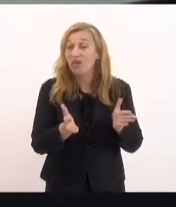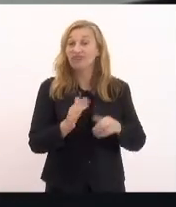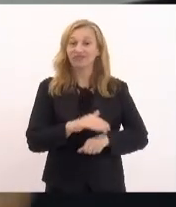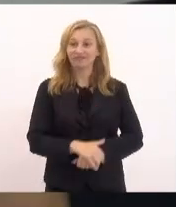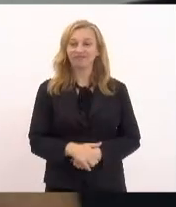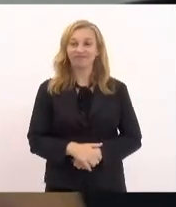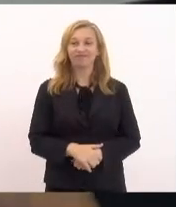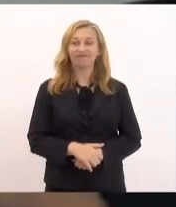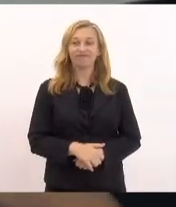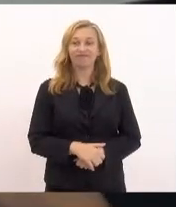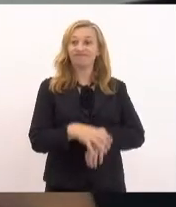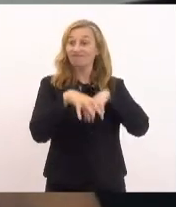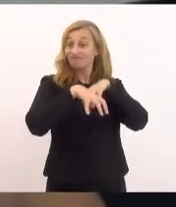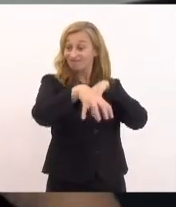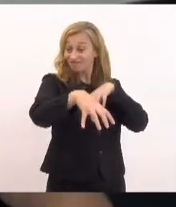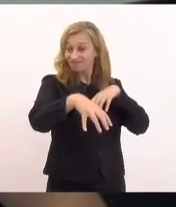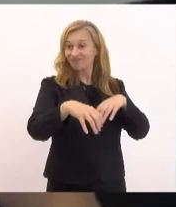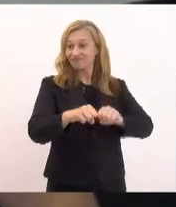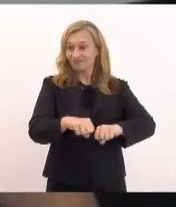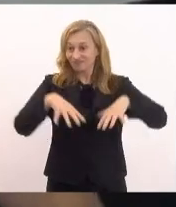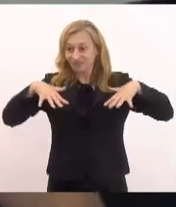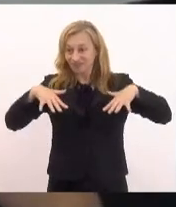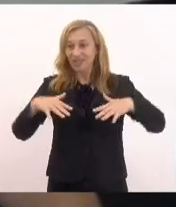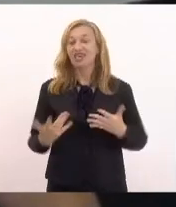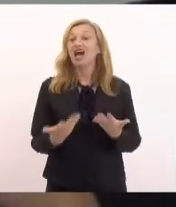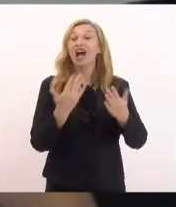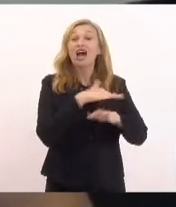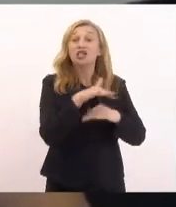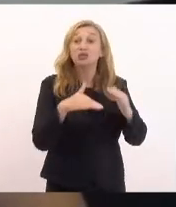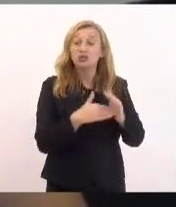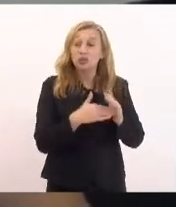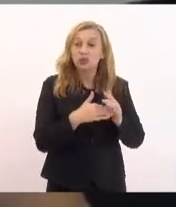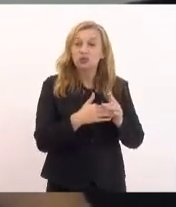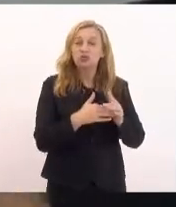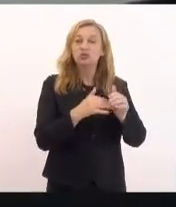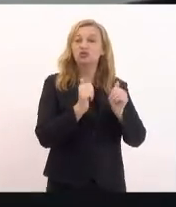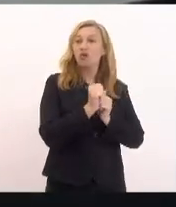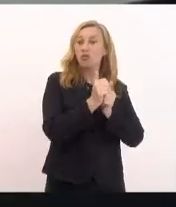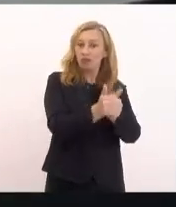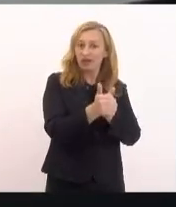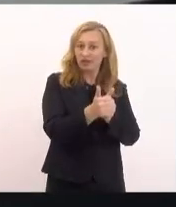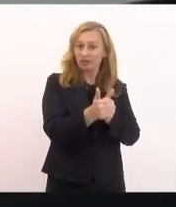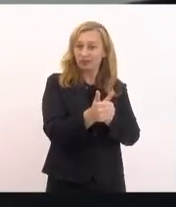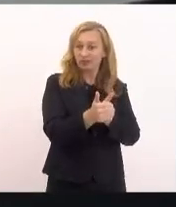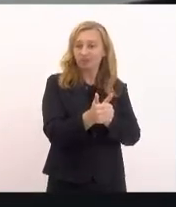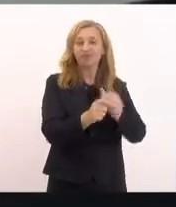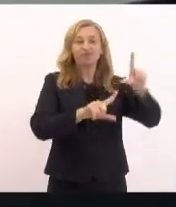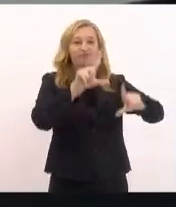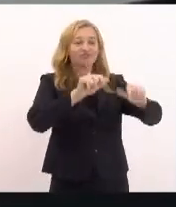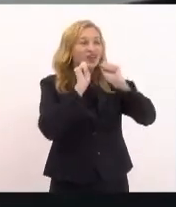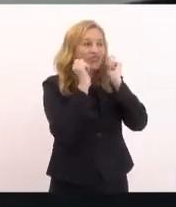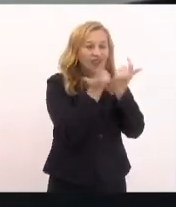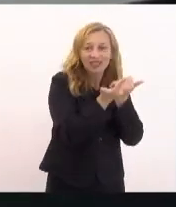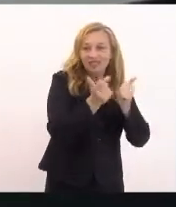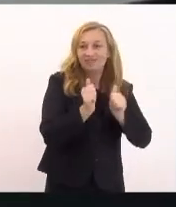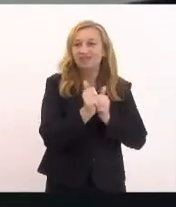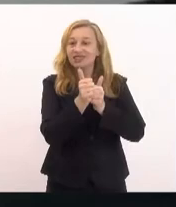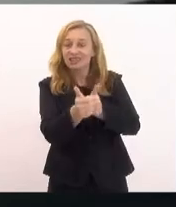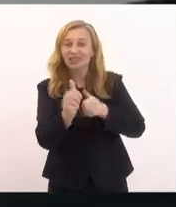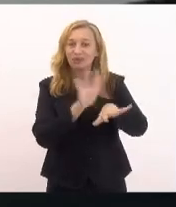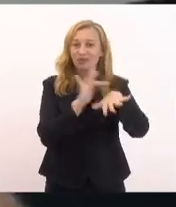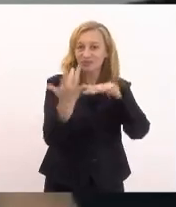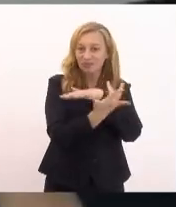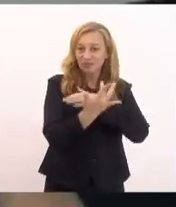na tribuna virtual, saudar cidadãos e cidadãs que nos acompanham pela TV Alerj, que nos seguem pelas redes